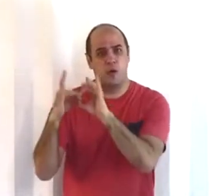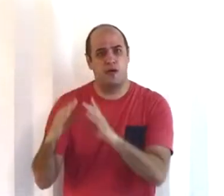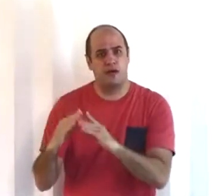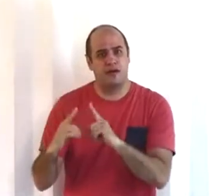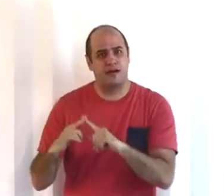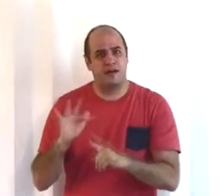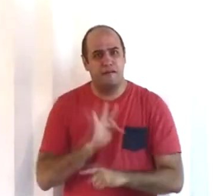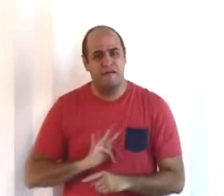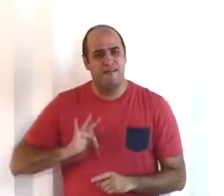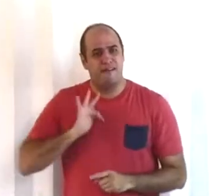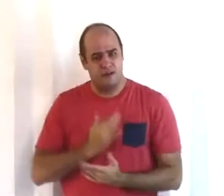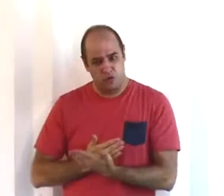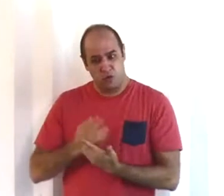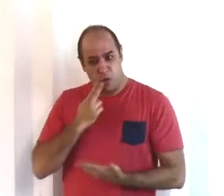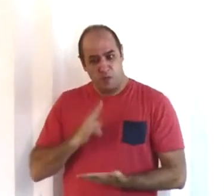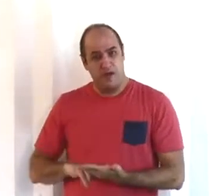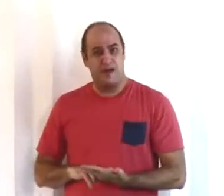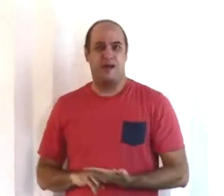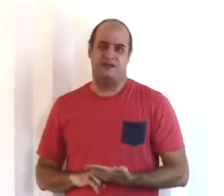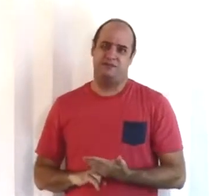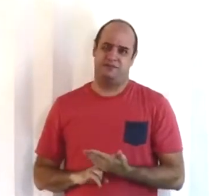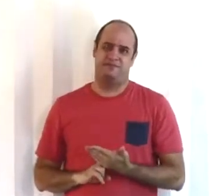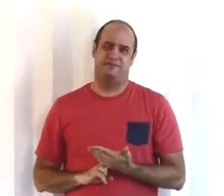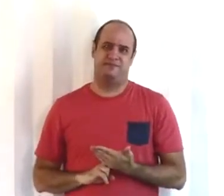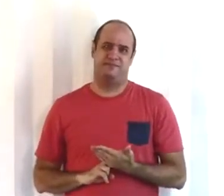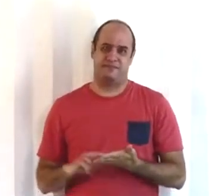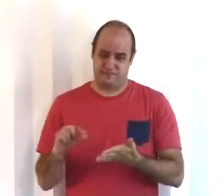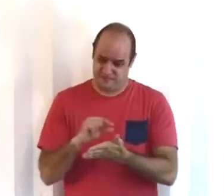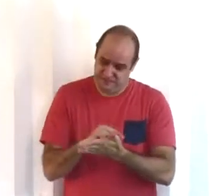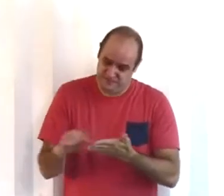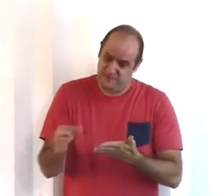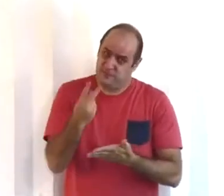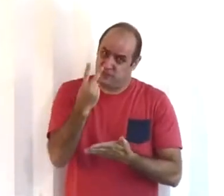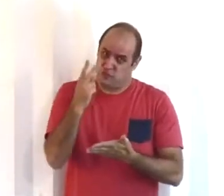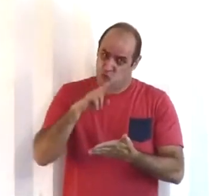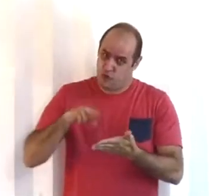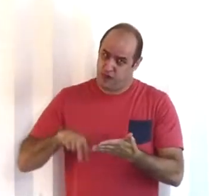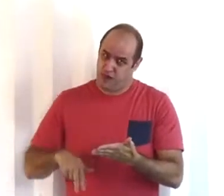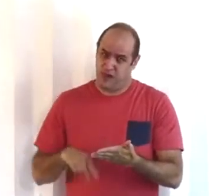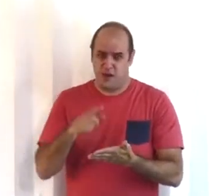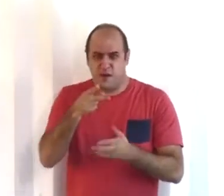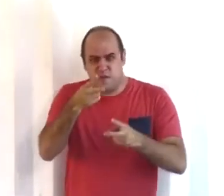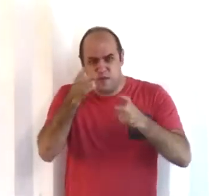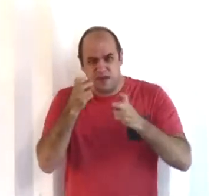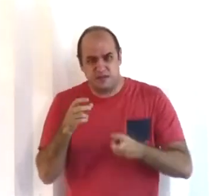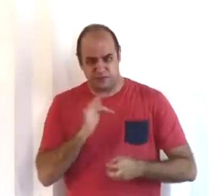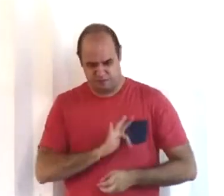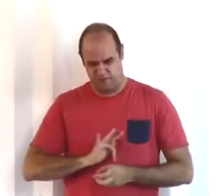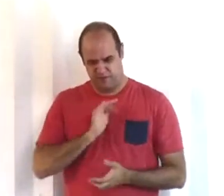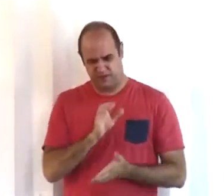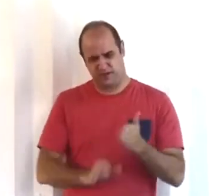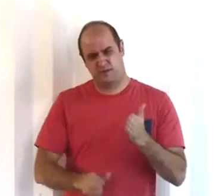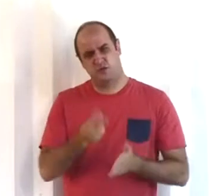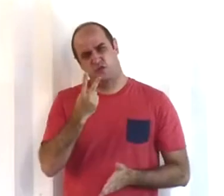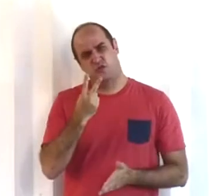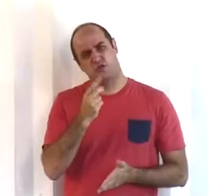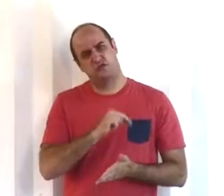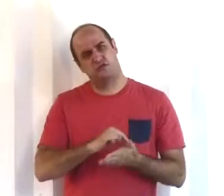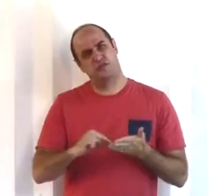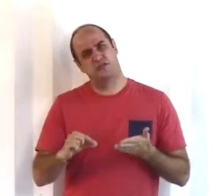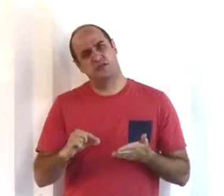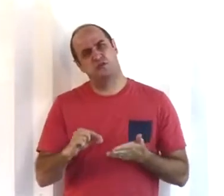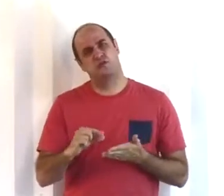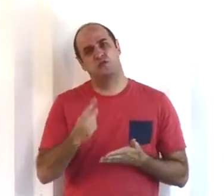começo da carta. Eu vou ler 2 versículos e você vai perceber isso. Filipenses capítulo 2,